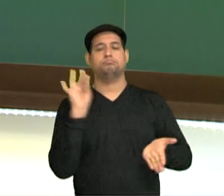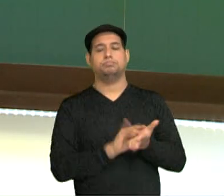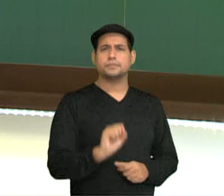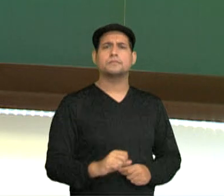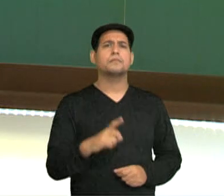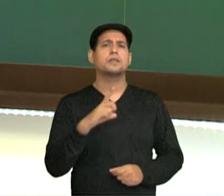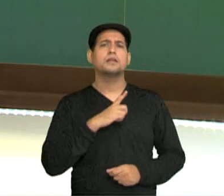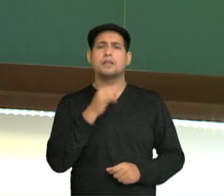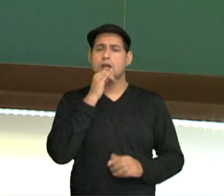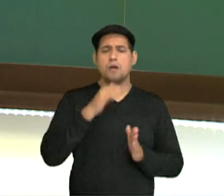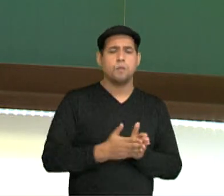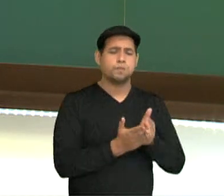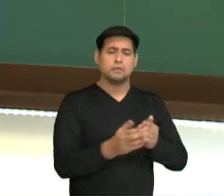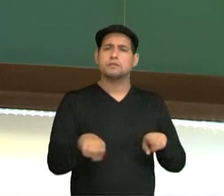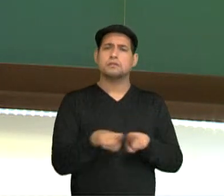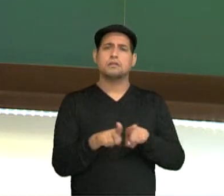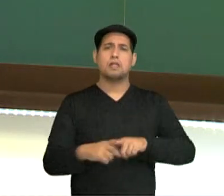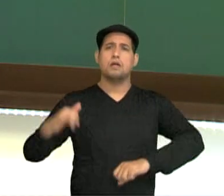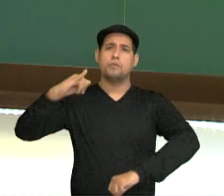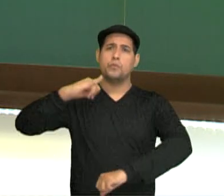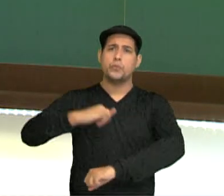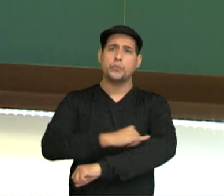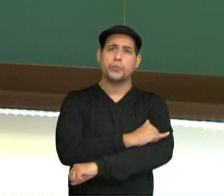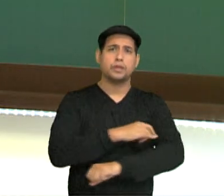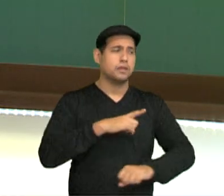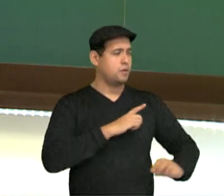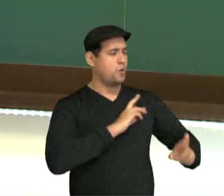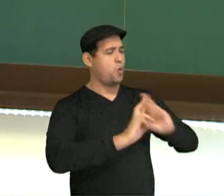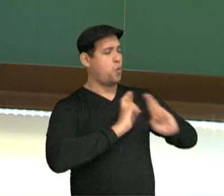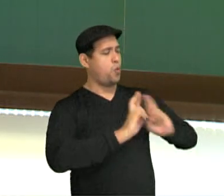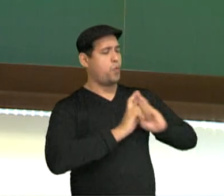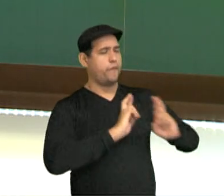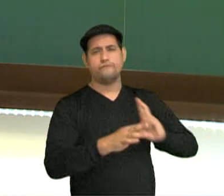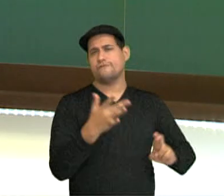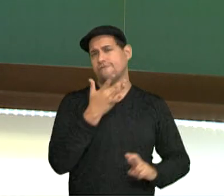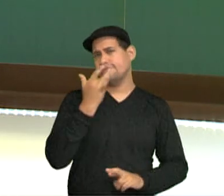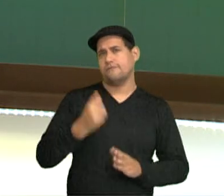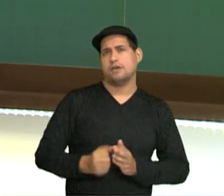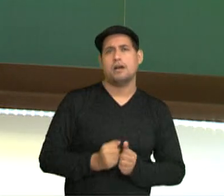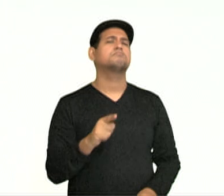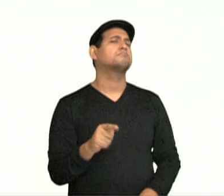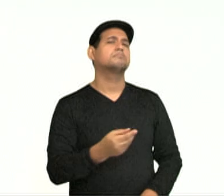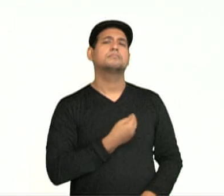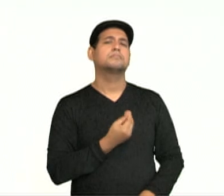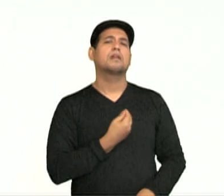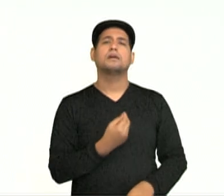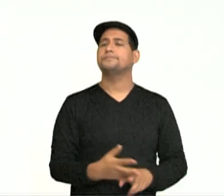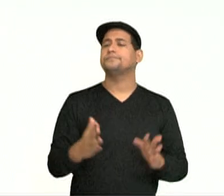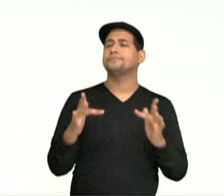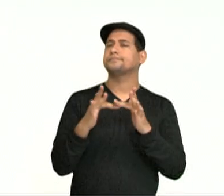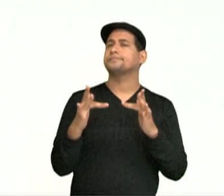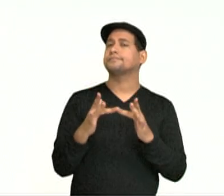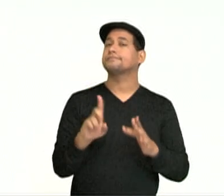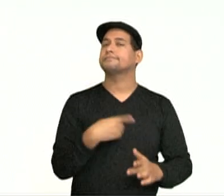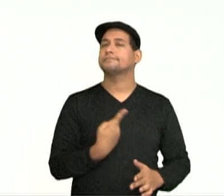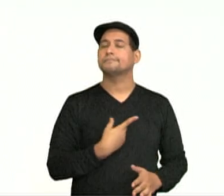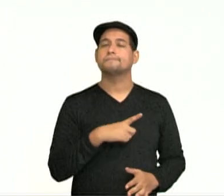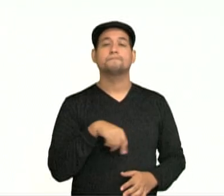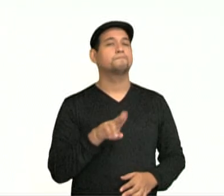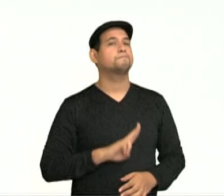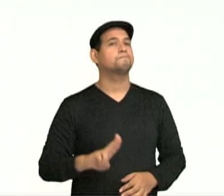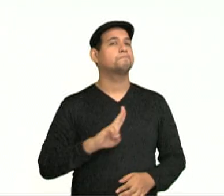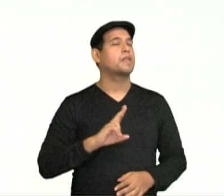o desenvolvimento industrial. Então, os primeiros investimentos aconteceram ali para a chegada da indústria no território brasileiro,